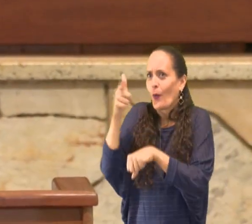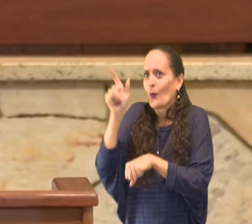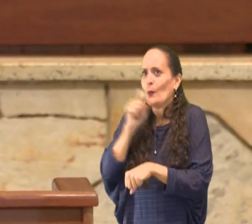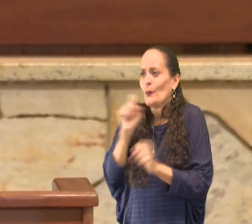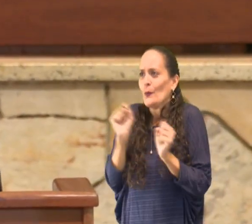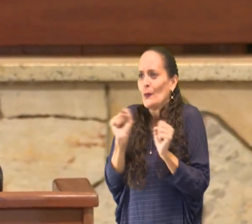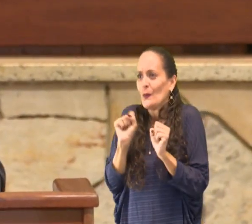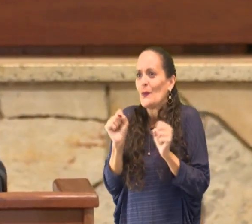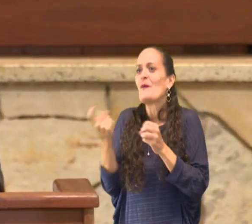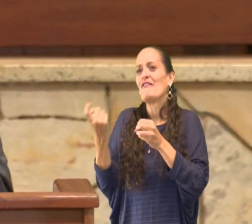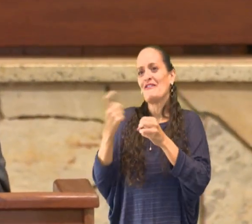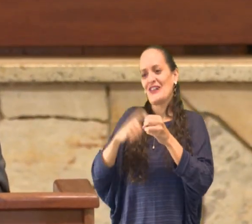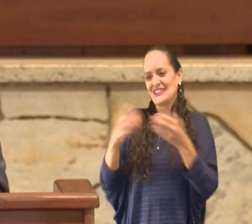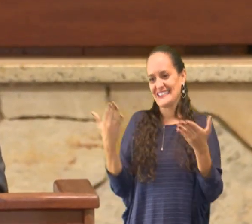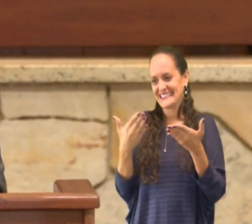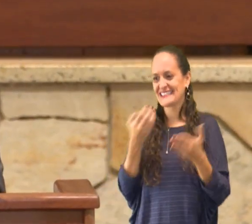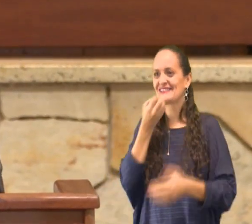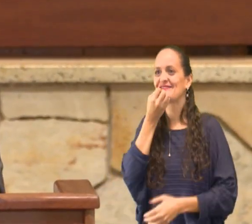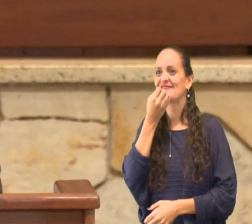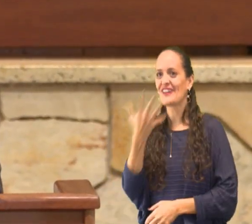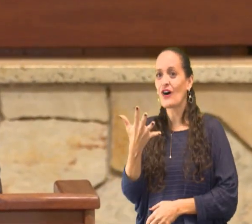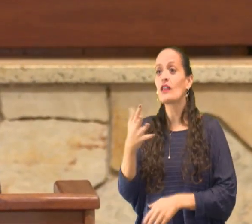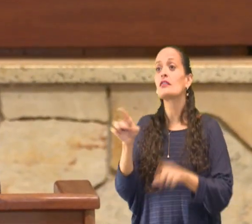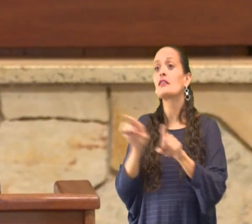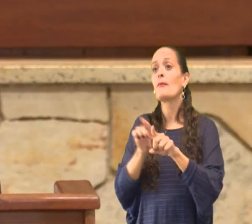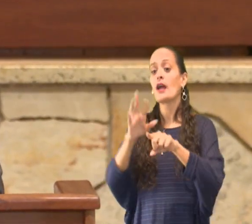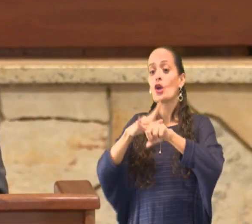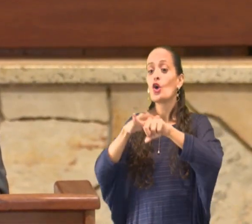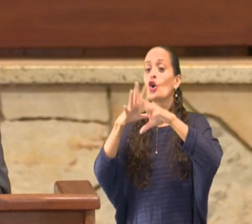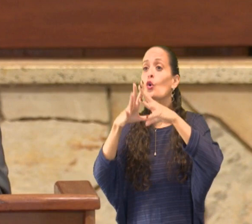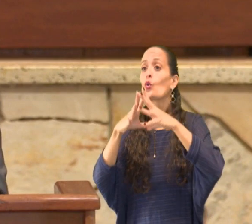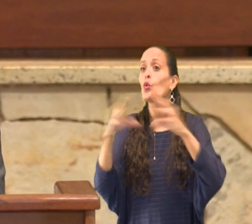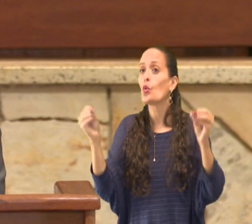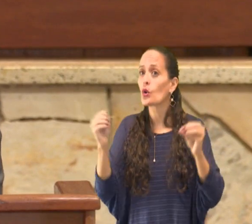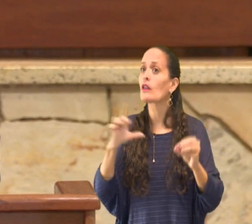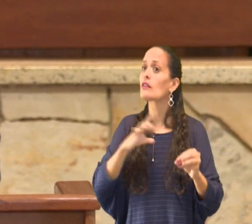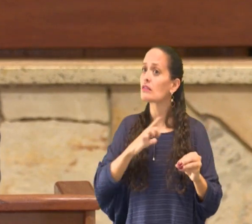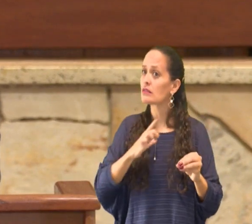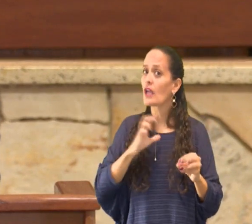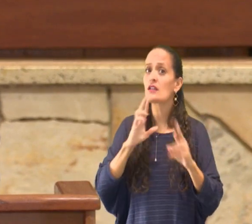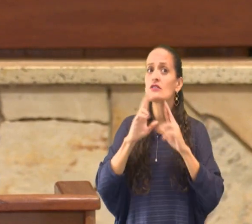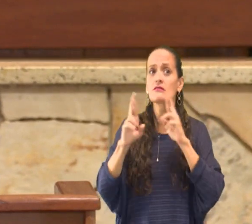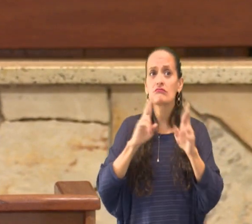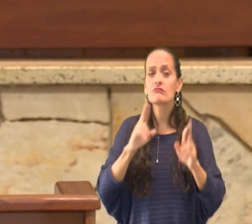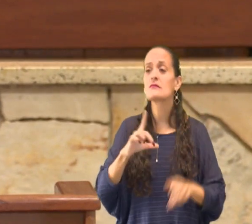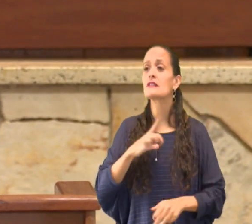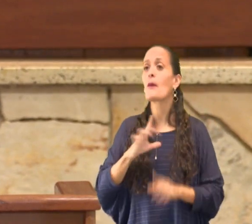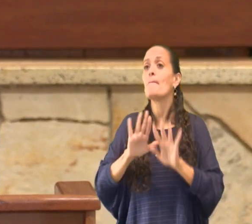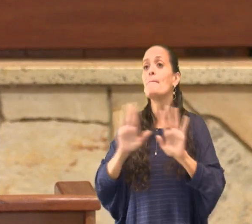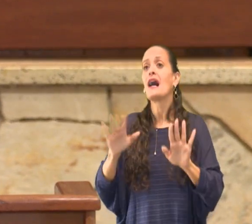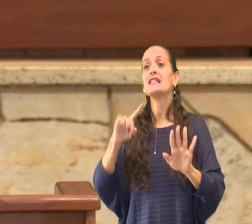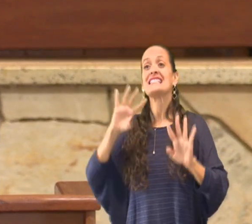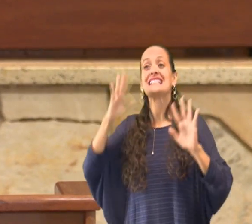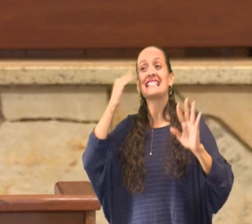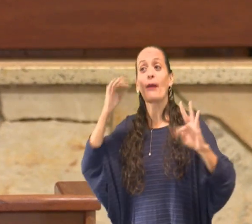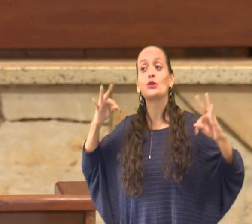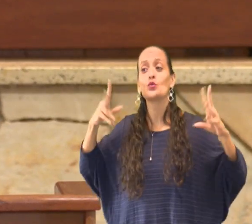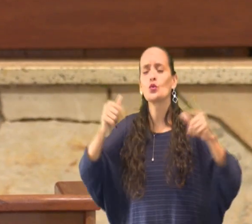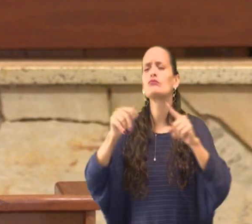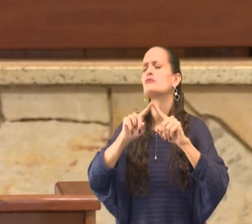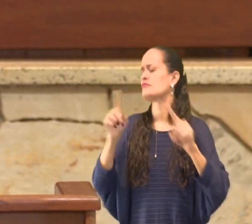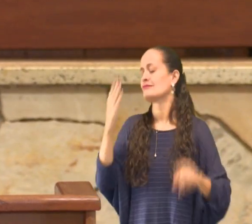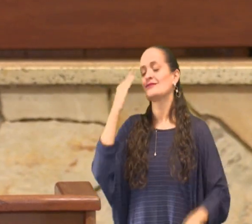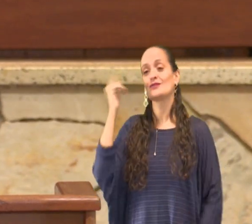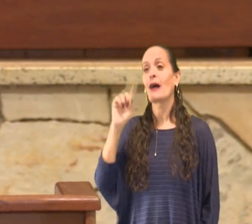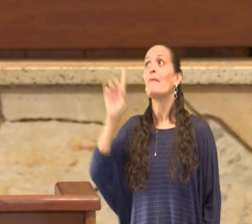que nós vamos falando, trazendo boas notícias de cura. Nós não temos todas as informações, mas nós sabemos que o Senhor